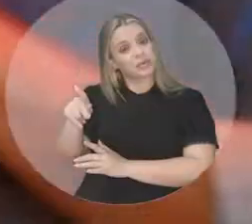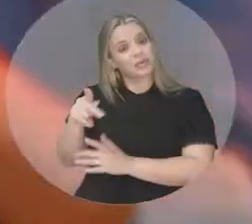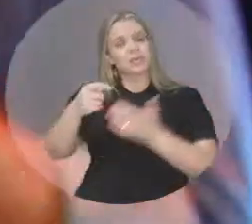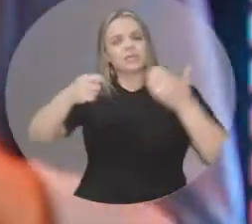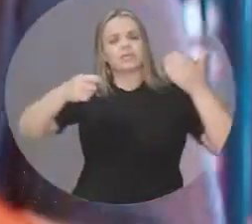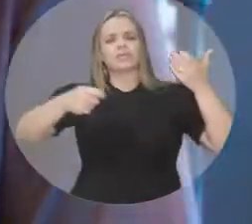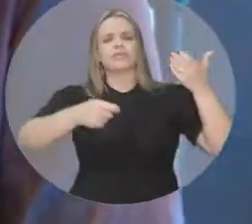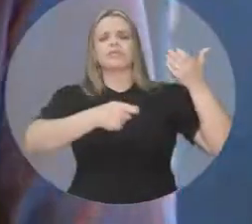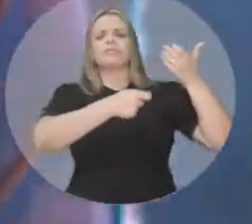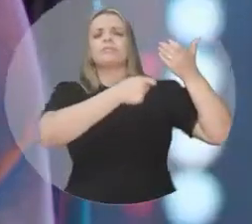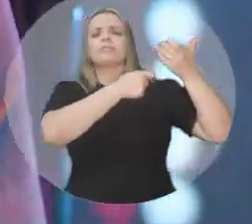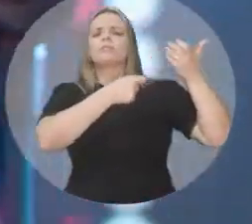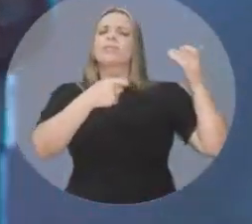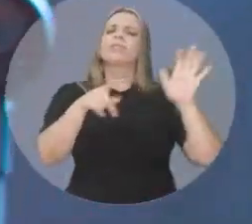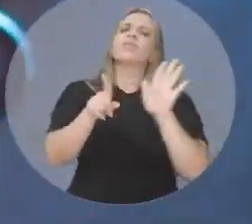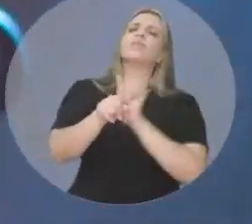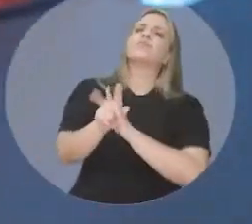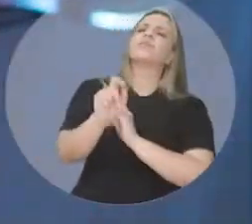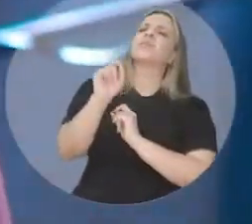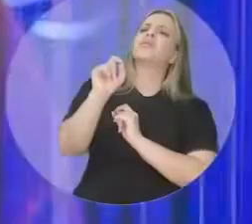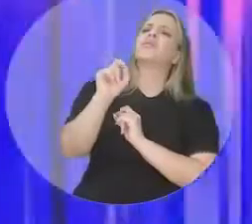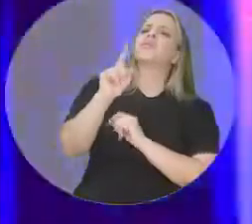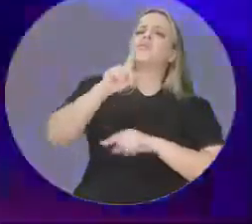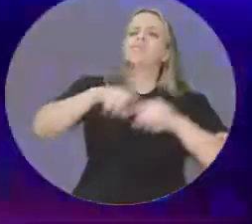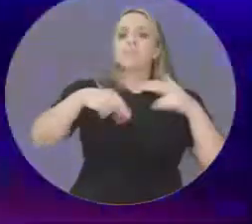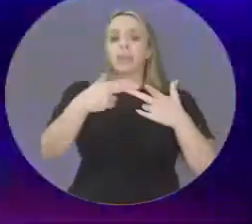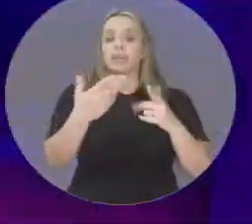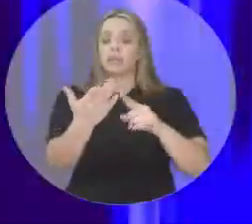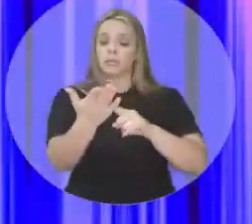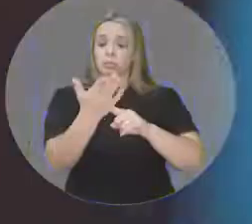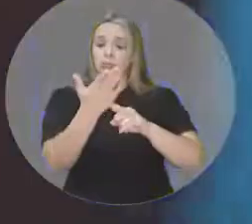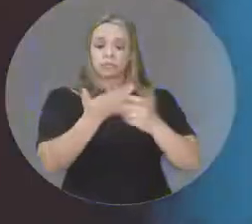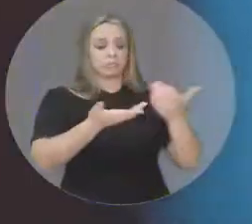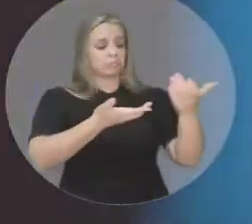doideira. Então, agora no palco pra 2, Desert Punk.